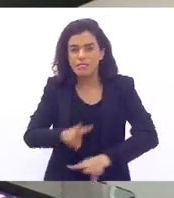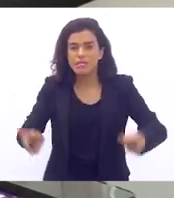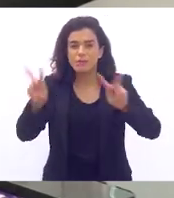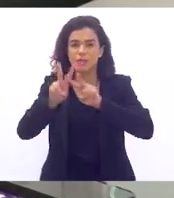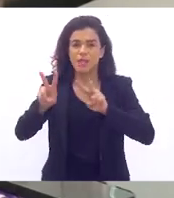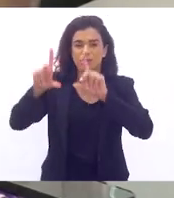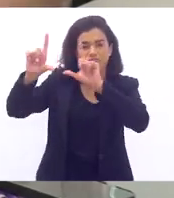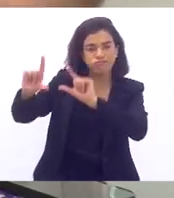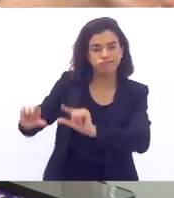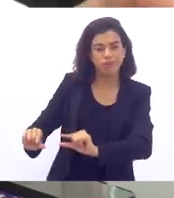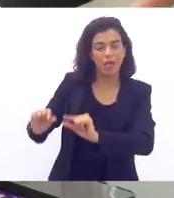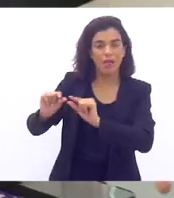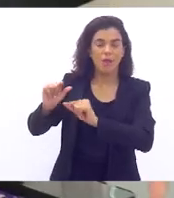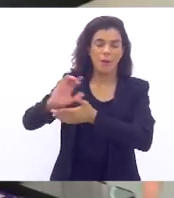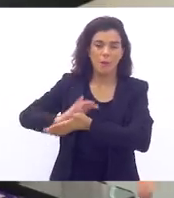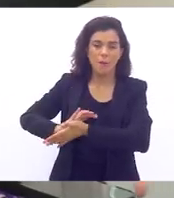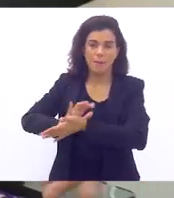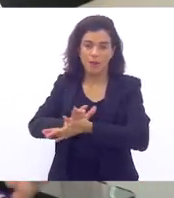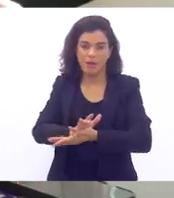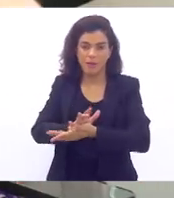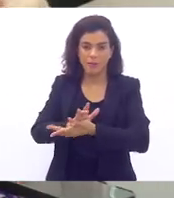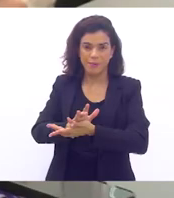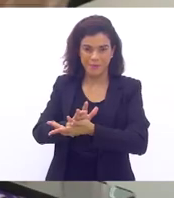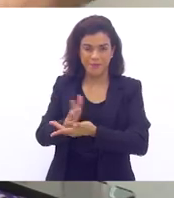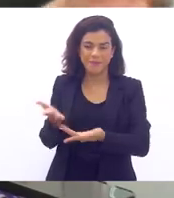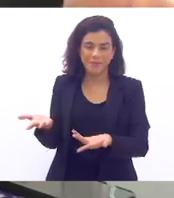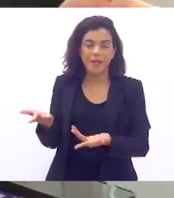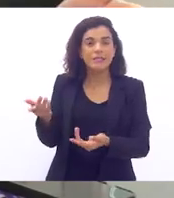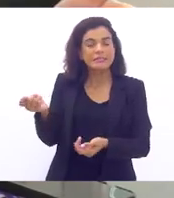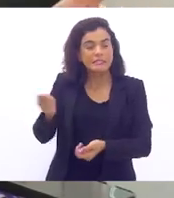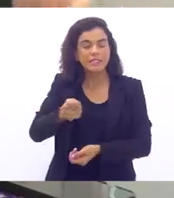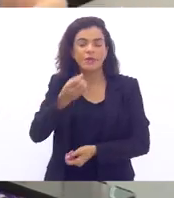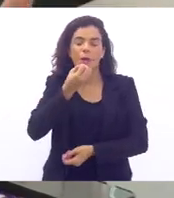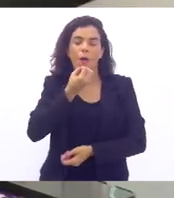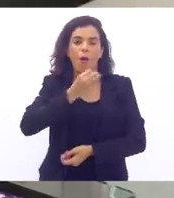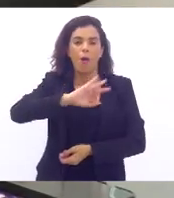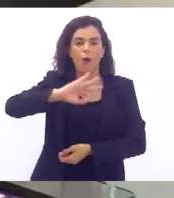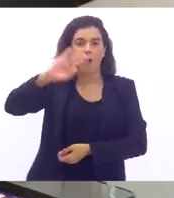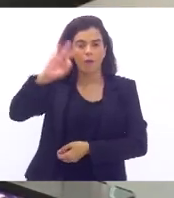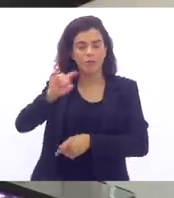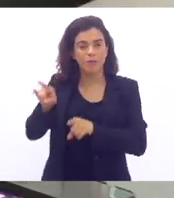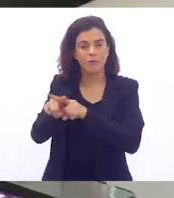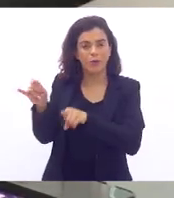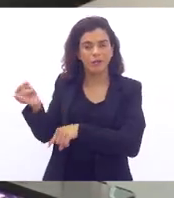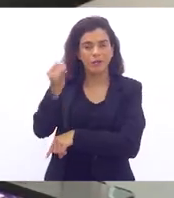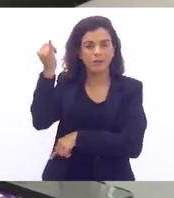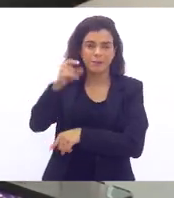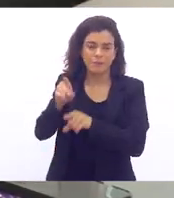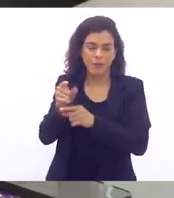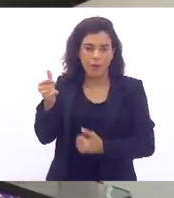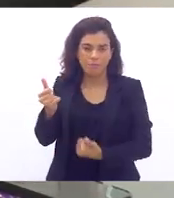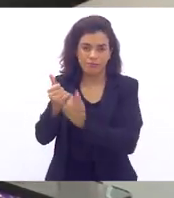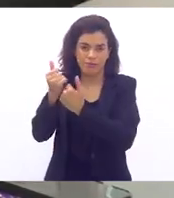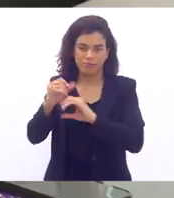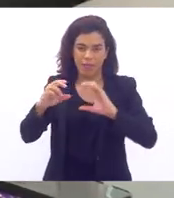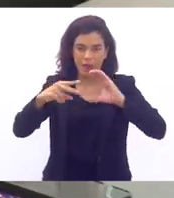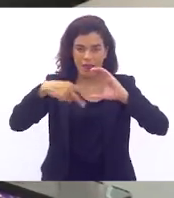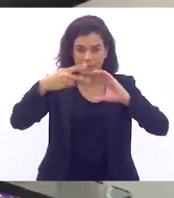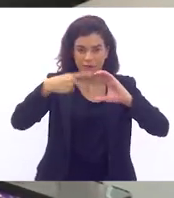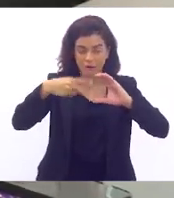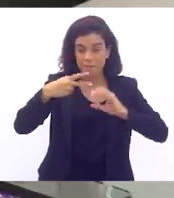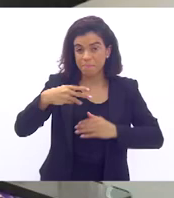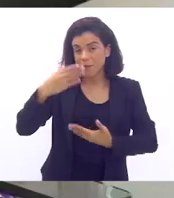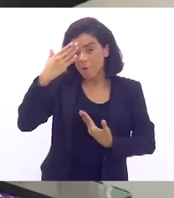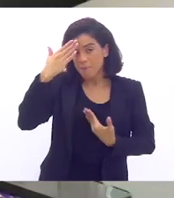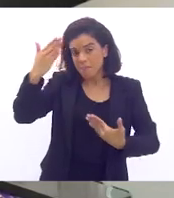o preconceito e para encurtar fronteiras seja muito útil e relevante o apoio da Câmara de Vereadores Parabéns não